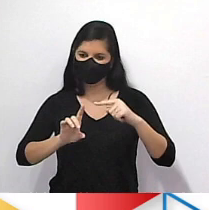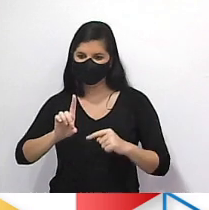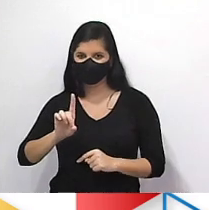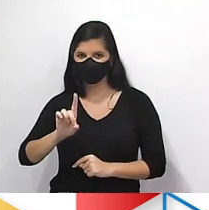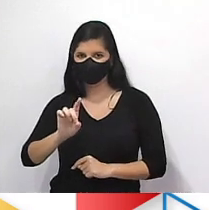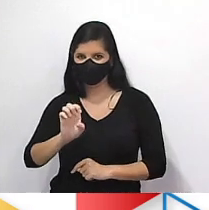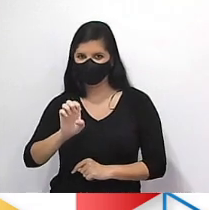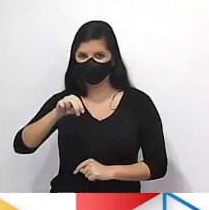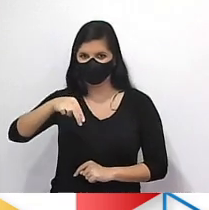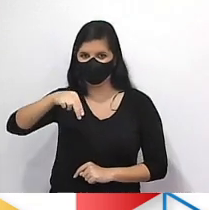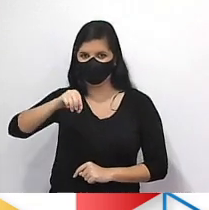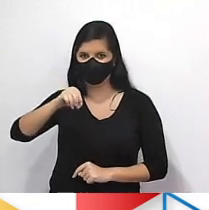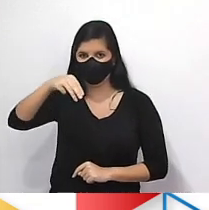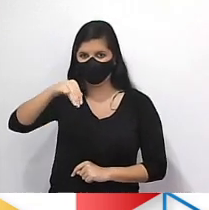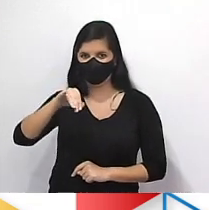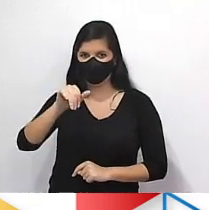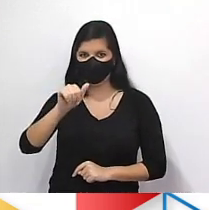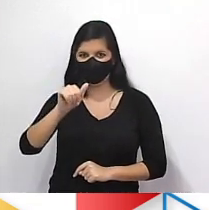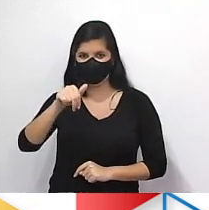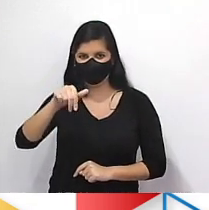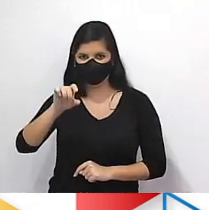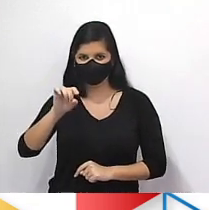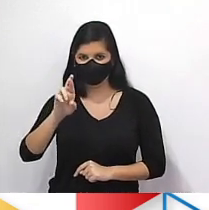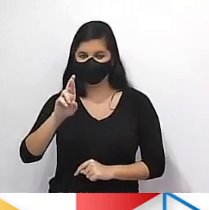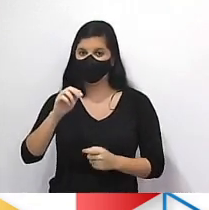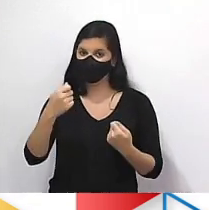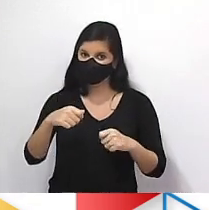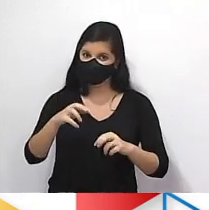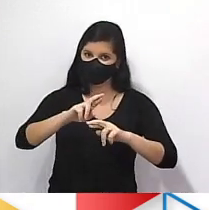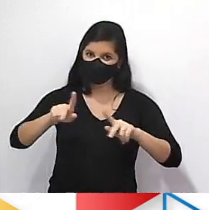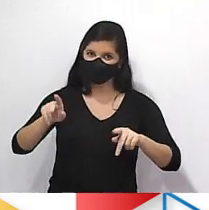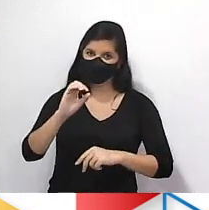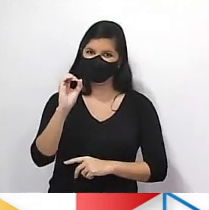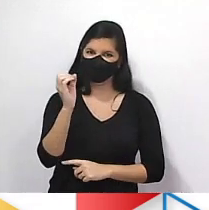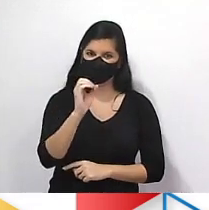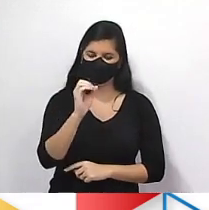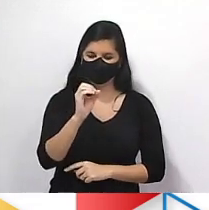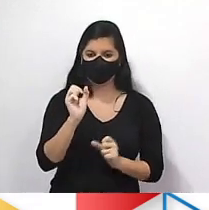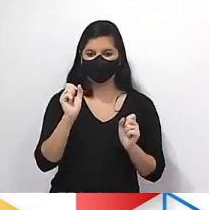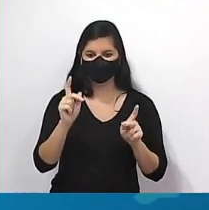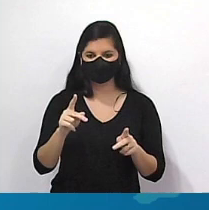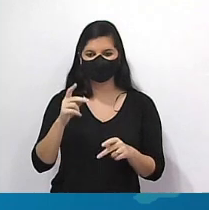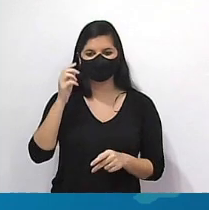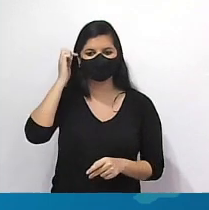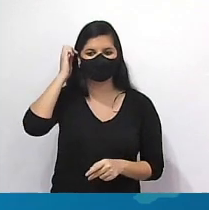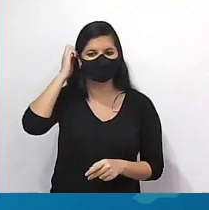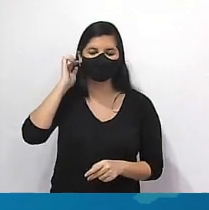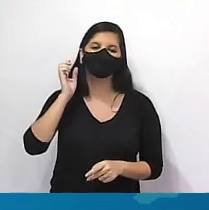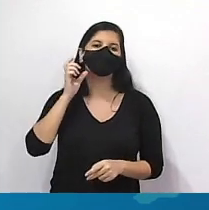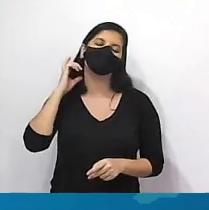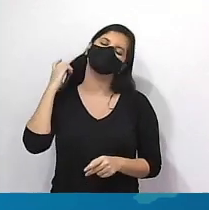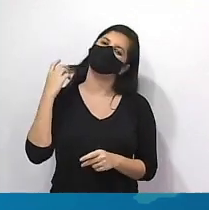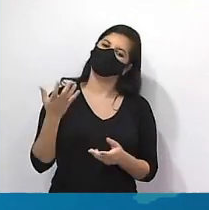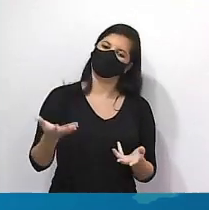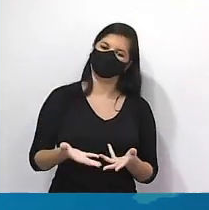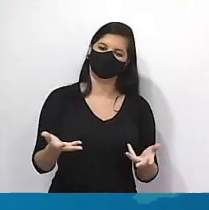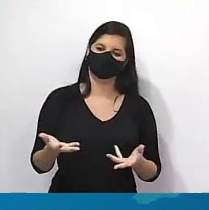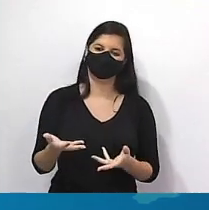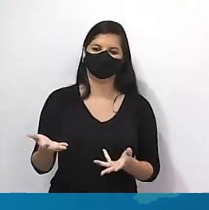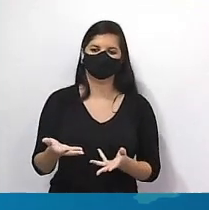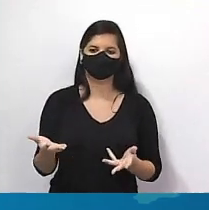desde que ele seja diferente de 0. Tá tranquilo até aí? Fechou? Então vem comigo. Ó, vou te mostrar uma coisa. Traz para mim aqui, Manuel.